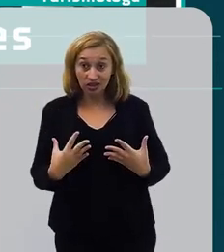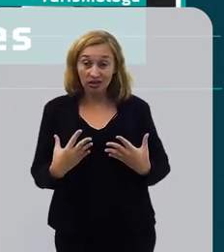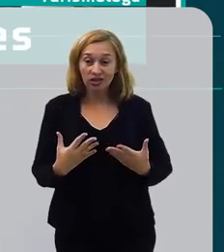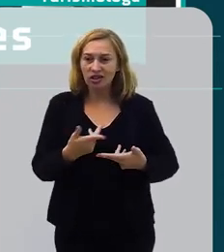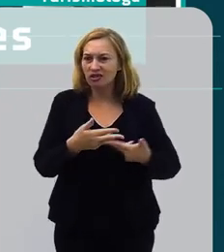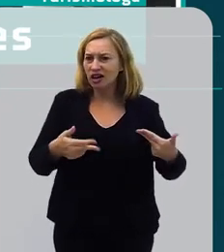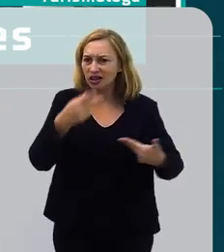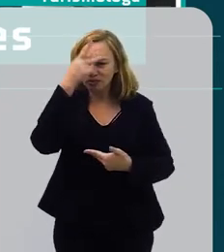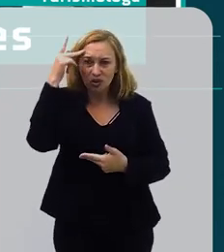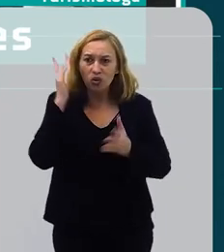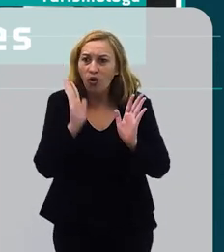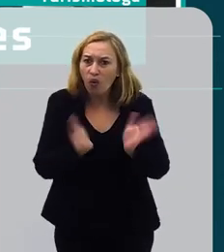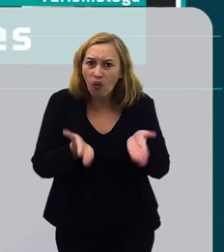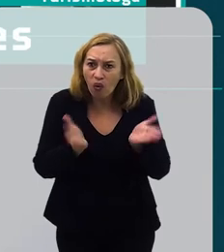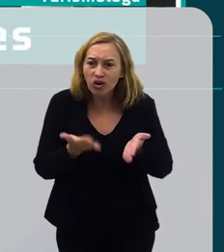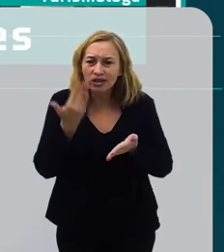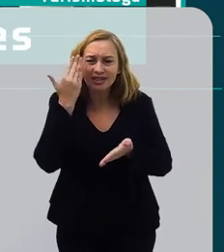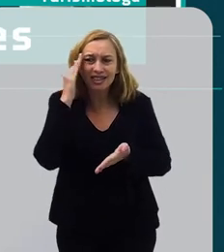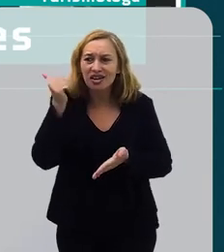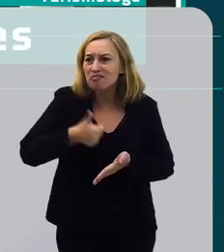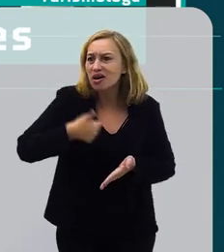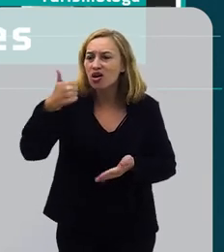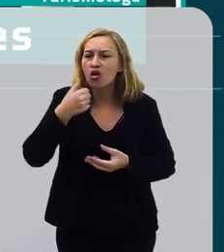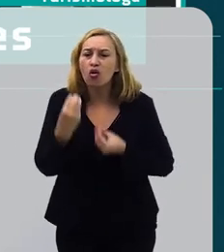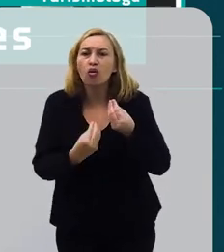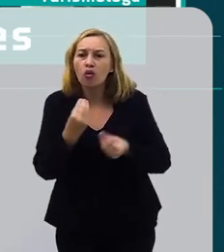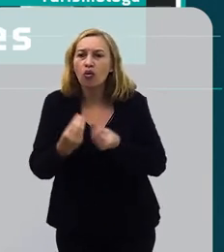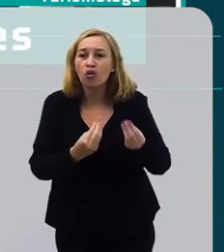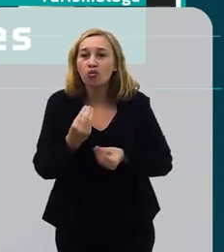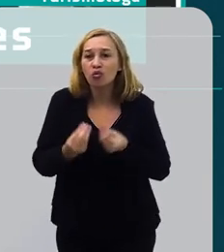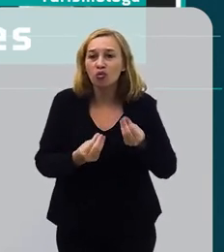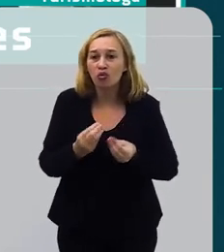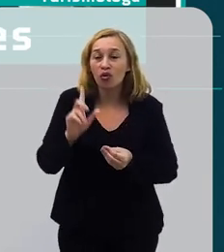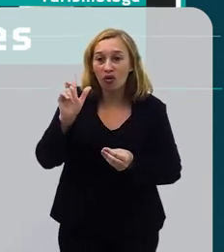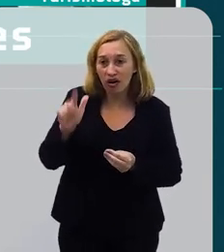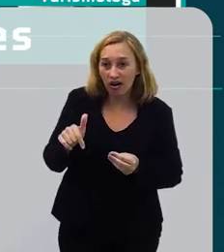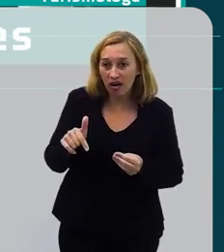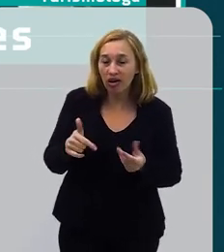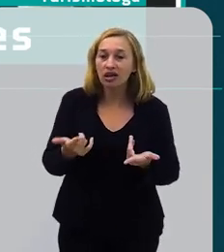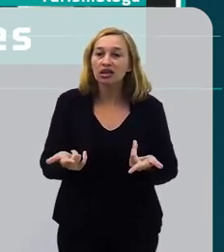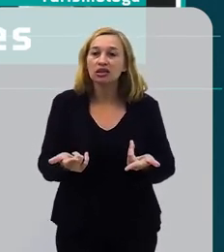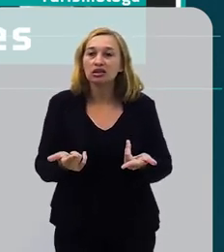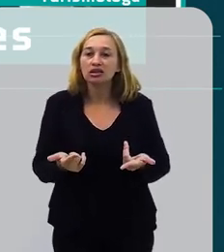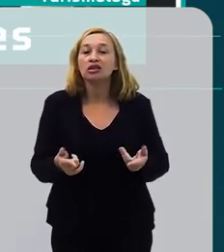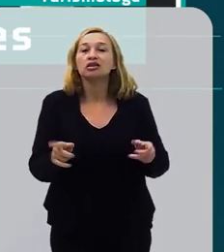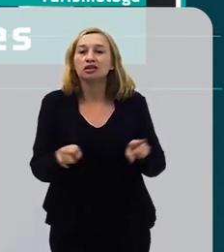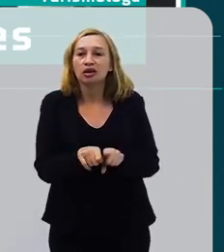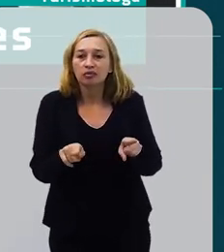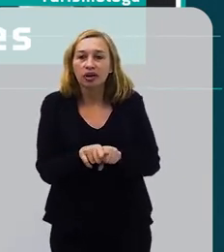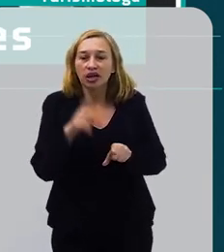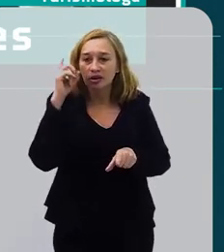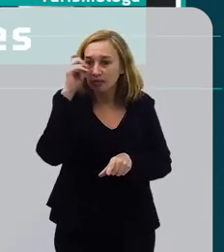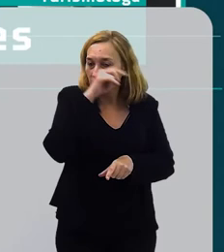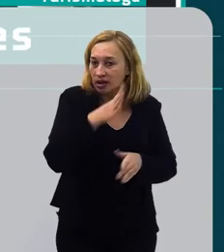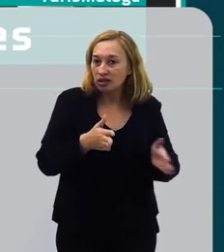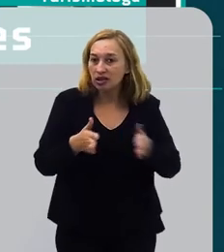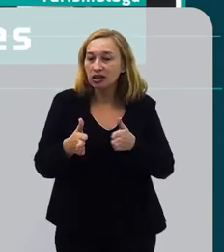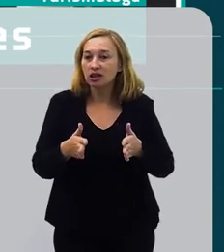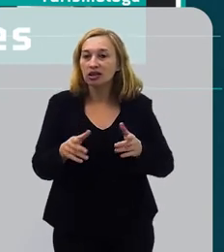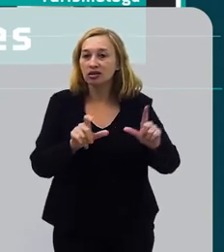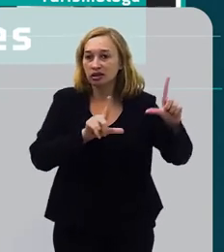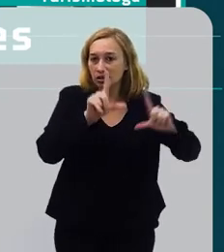bastante esclarecedor. Acho que muita gente hoje pode entender melhor como funciona, inclusive até